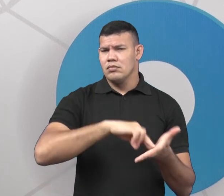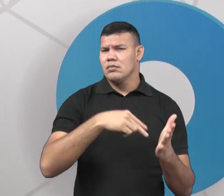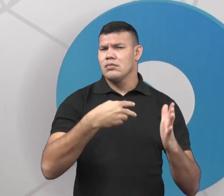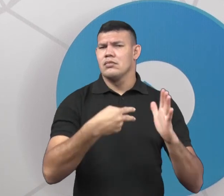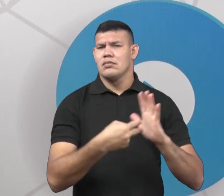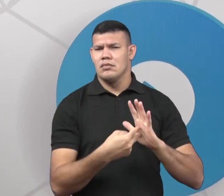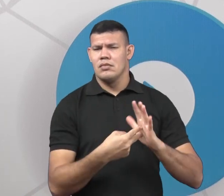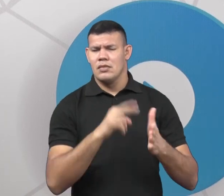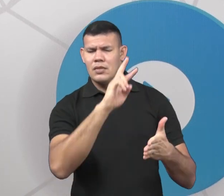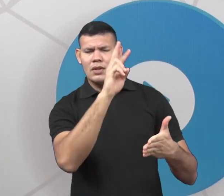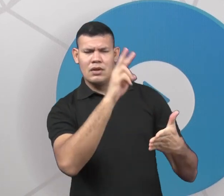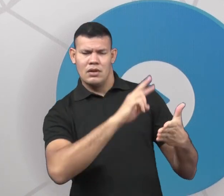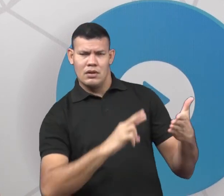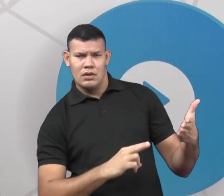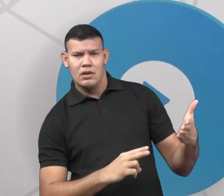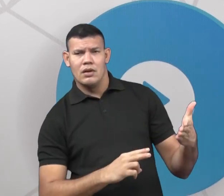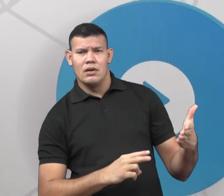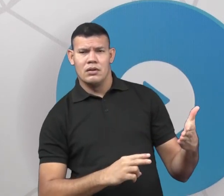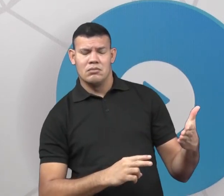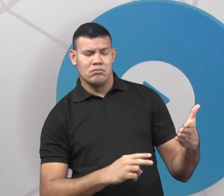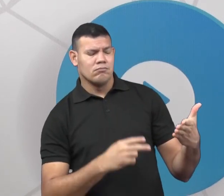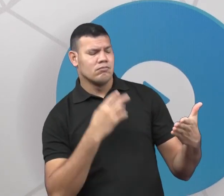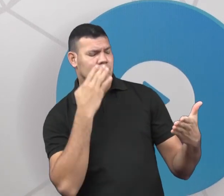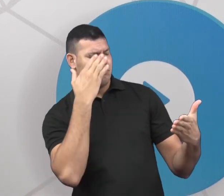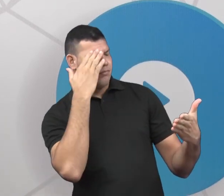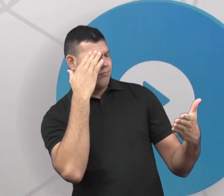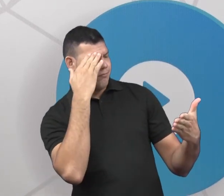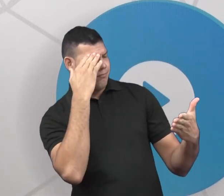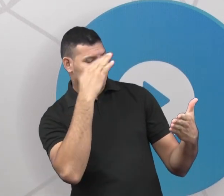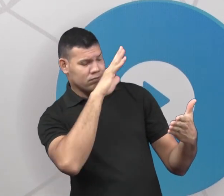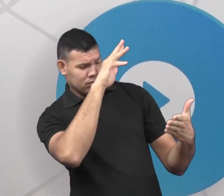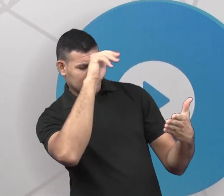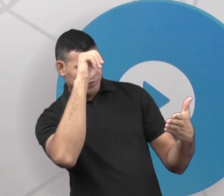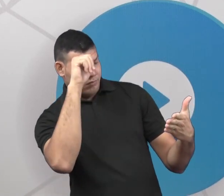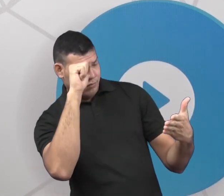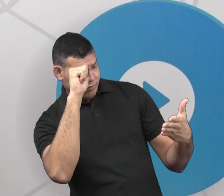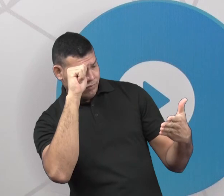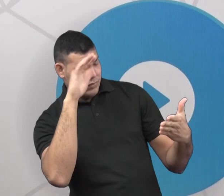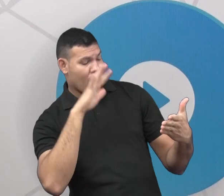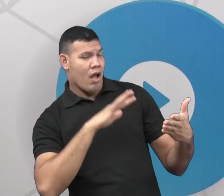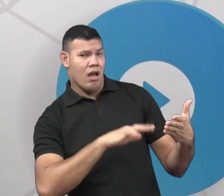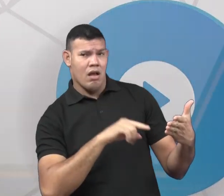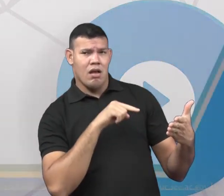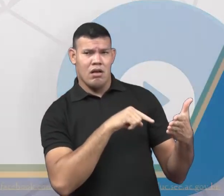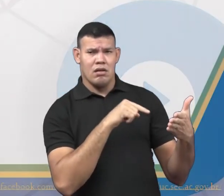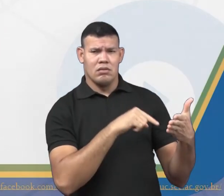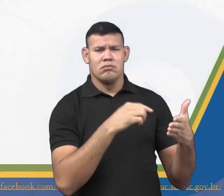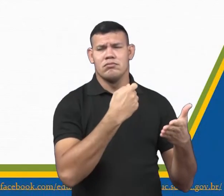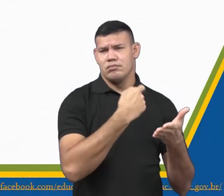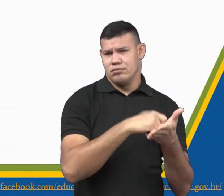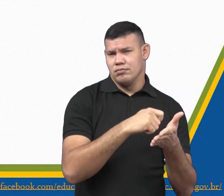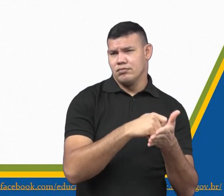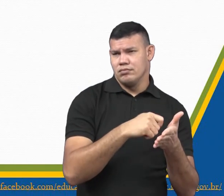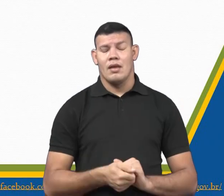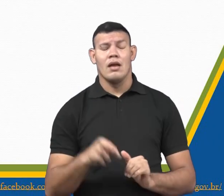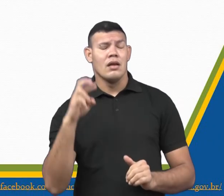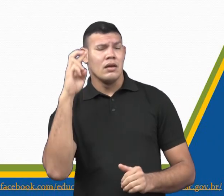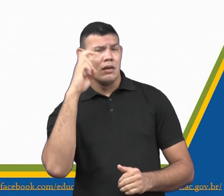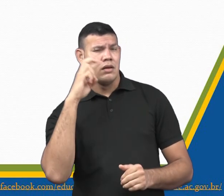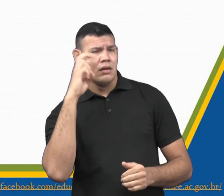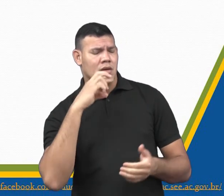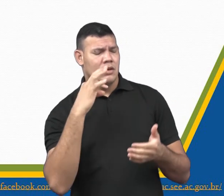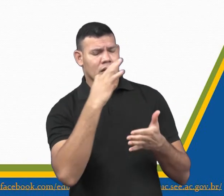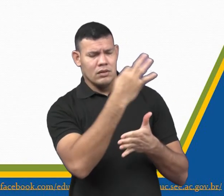significação em que o leitor possa, de maneira clara e objetiva, entender o que ali está escrito.